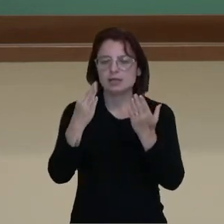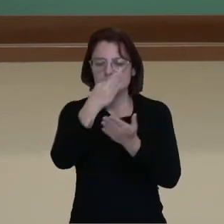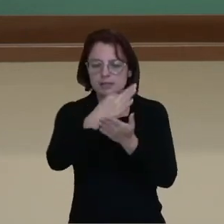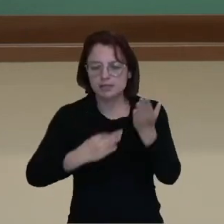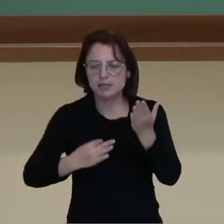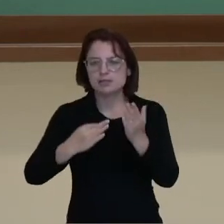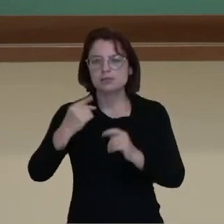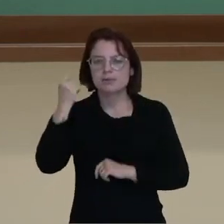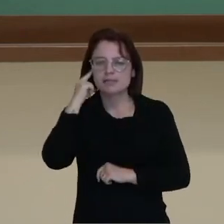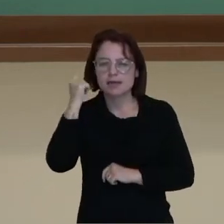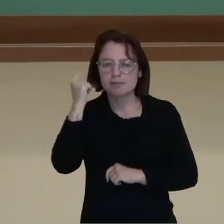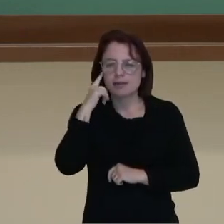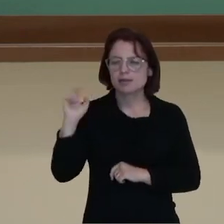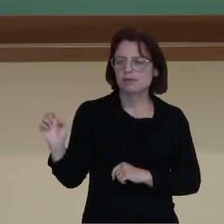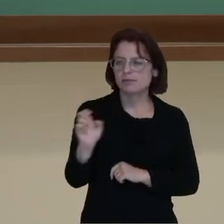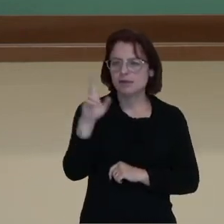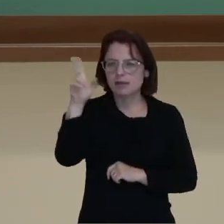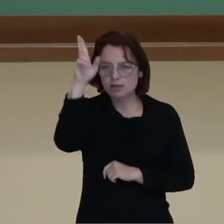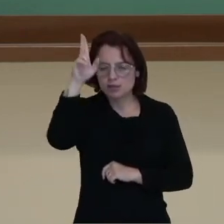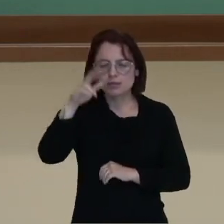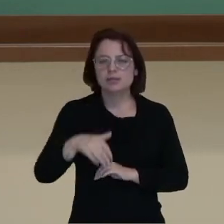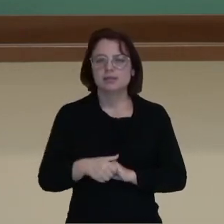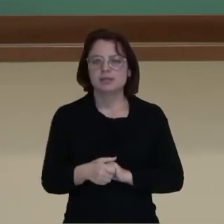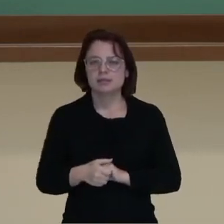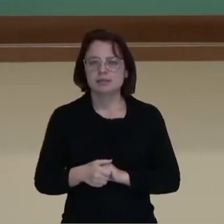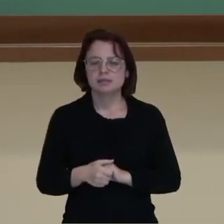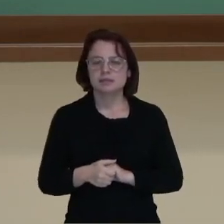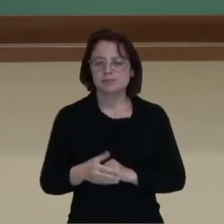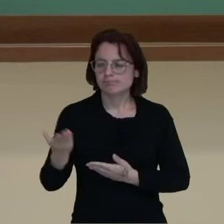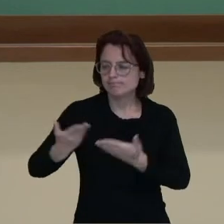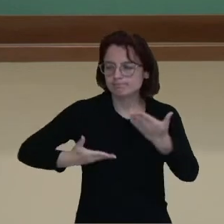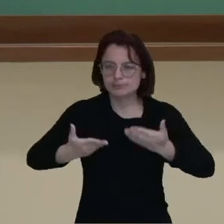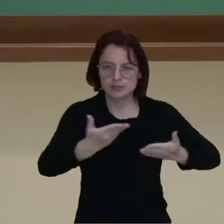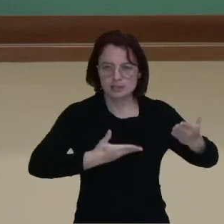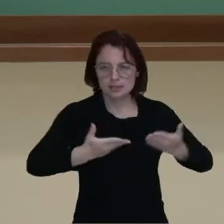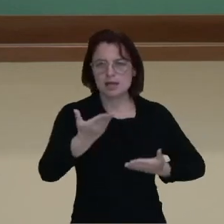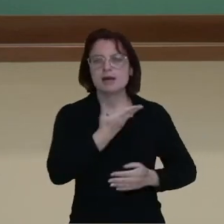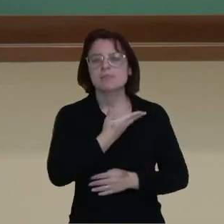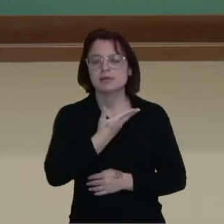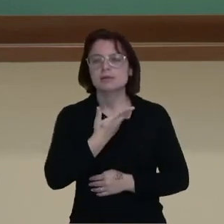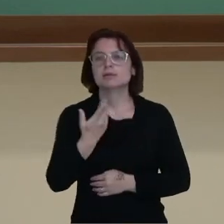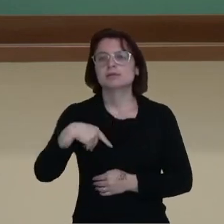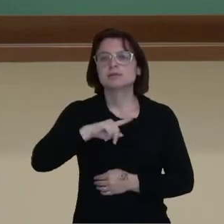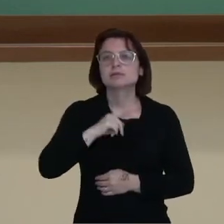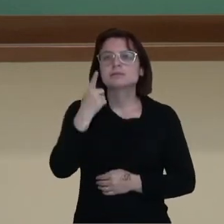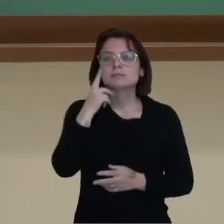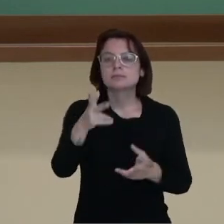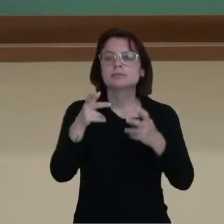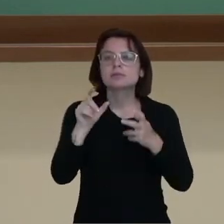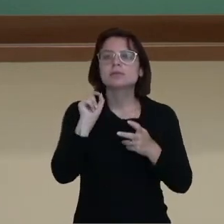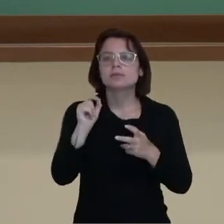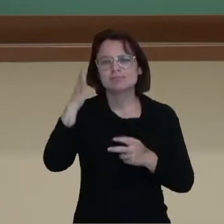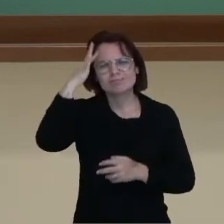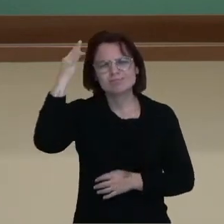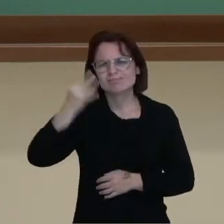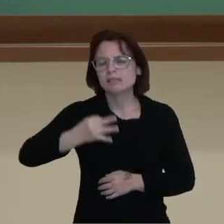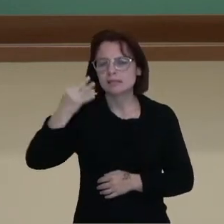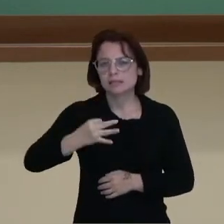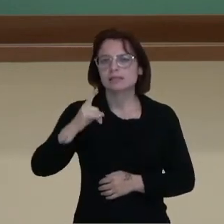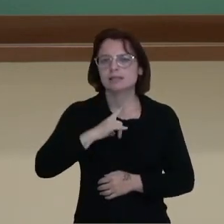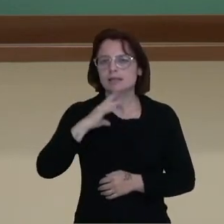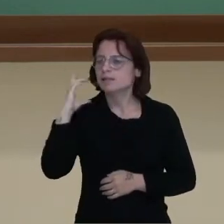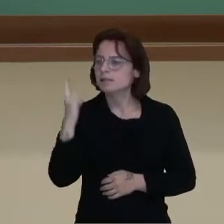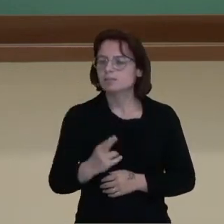teu pensamento, os valores que você pensou com vários colegas, você vai ver que com certeza deve ter